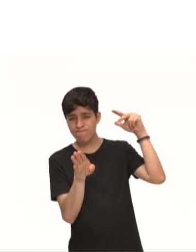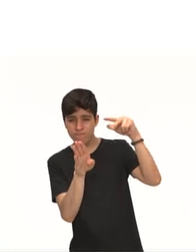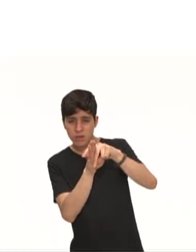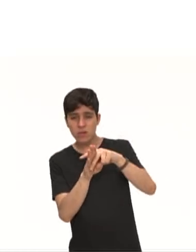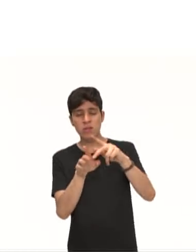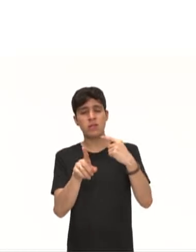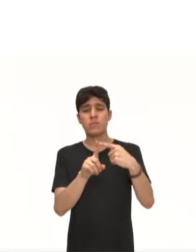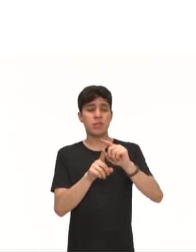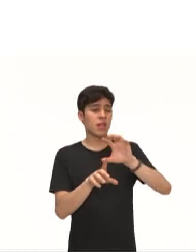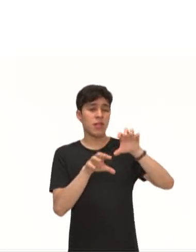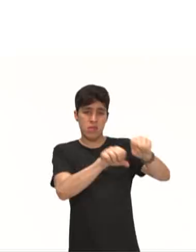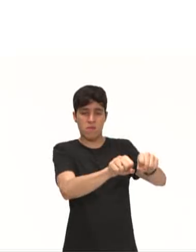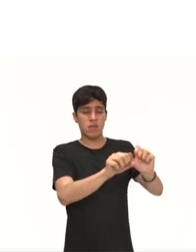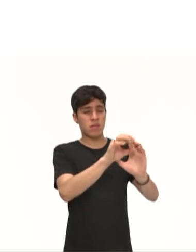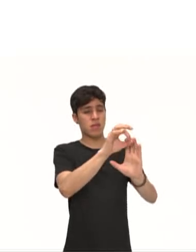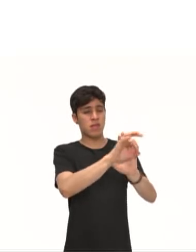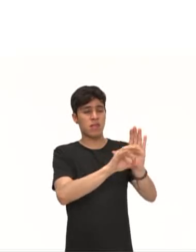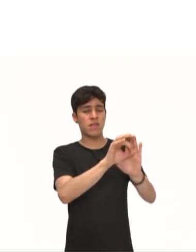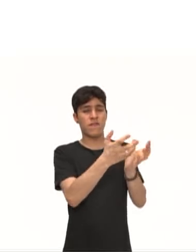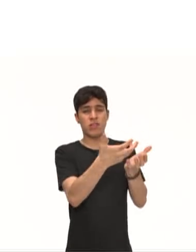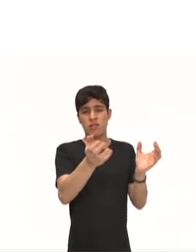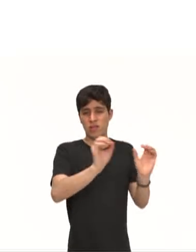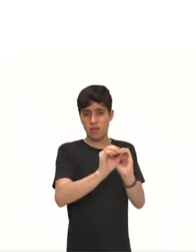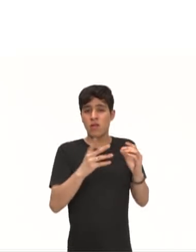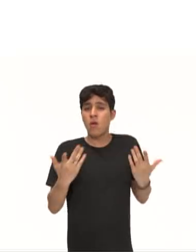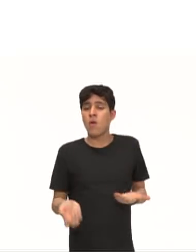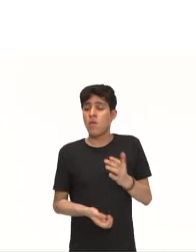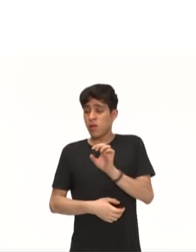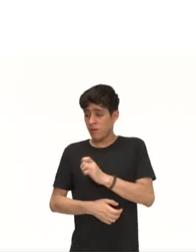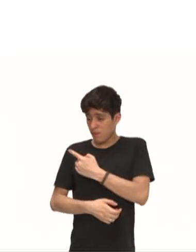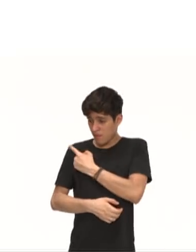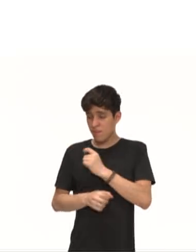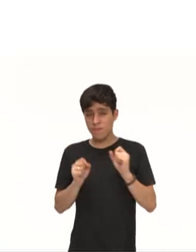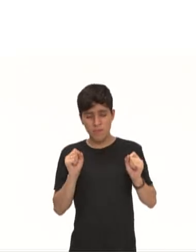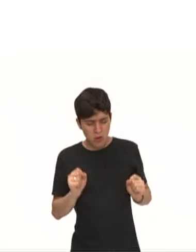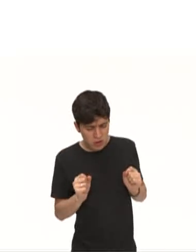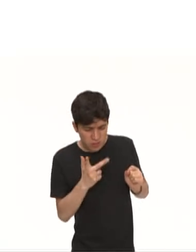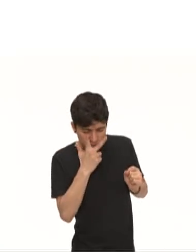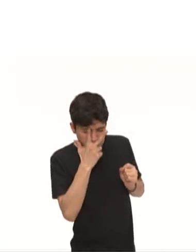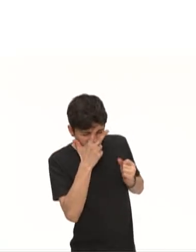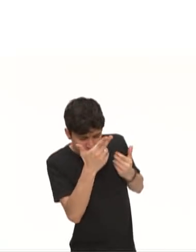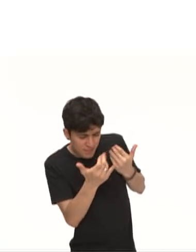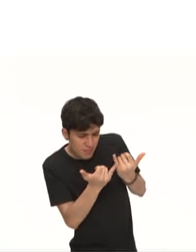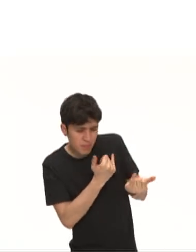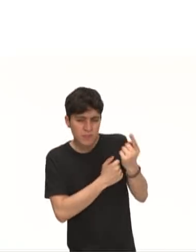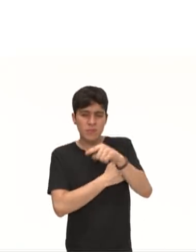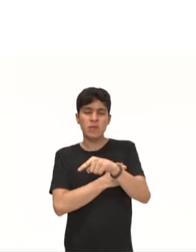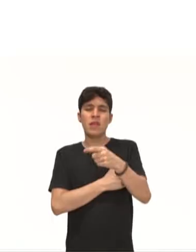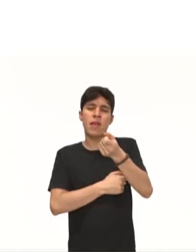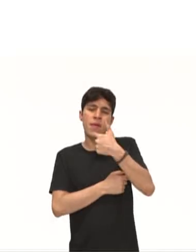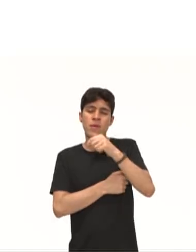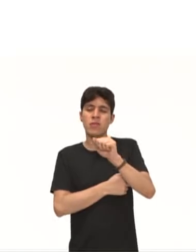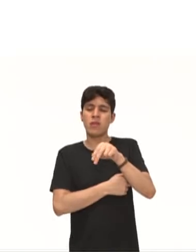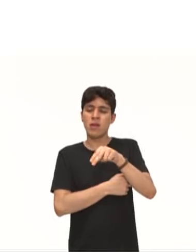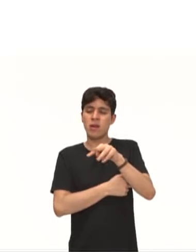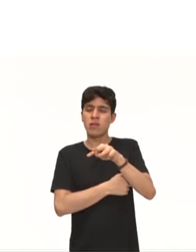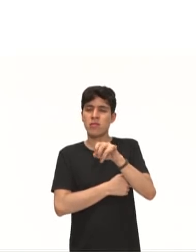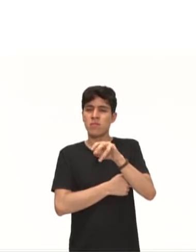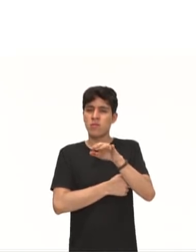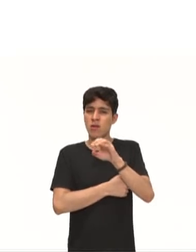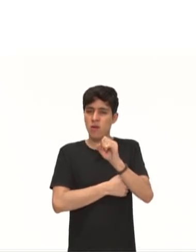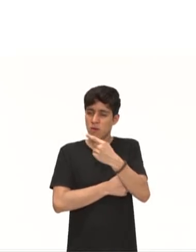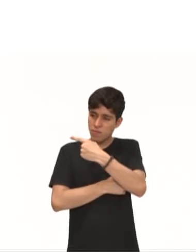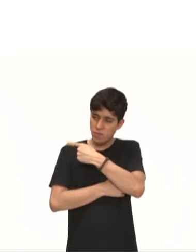células vegetais. Ou alternativa E, pode desempenhar funções semelhantes aos antibióticos, ocasionando a lise bacteriana